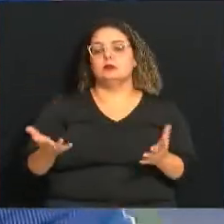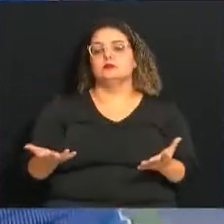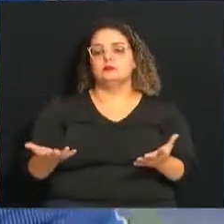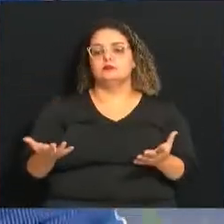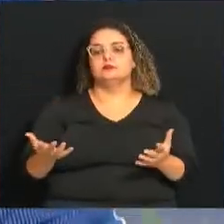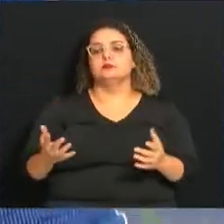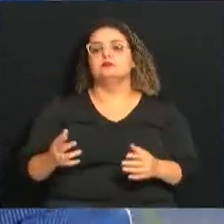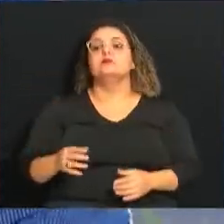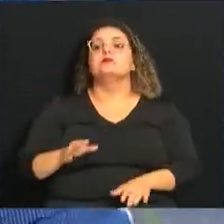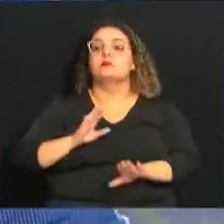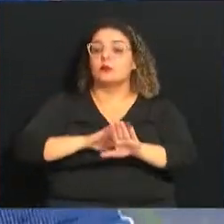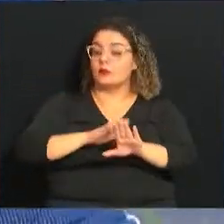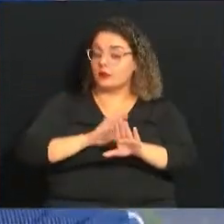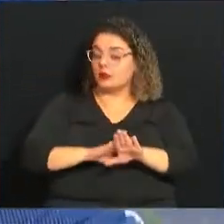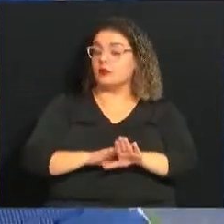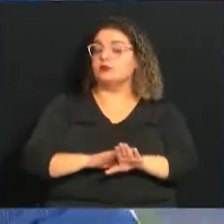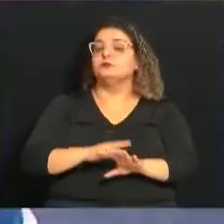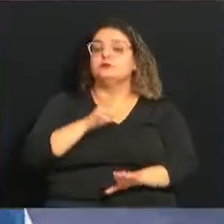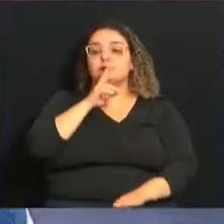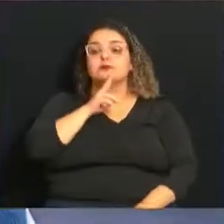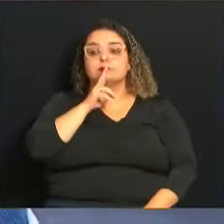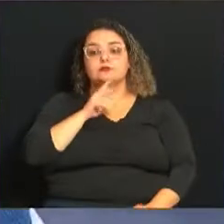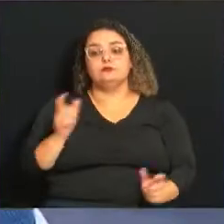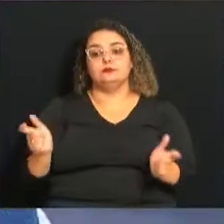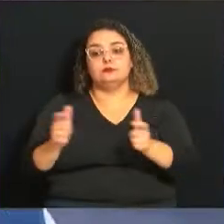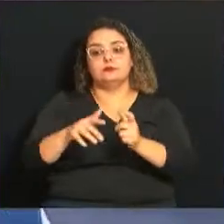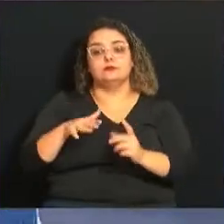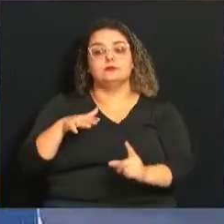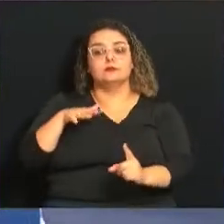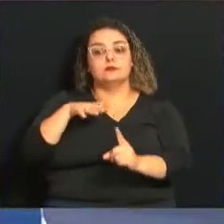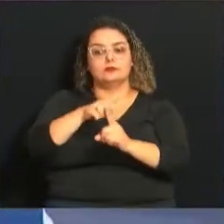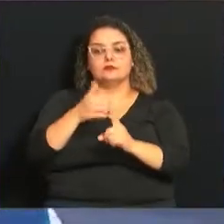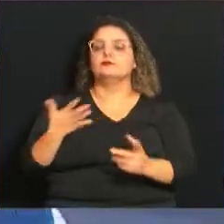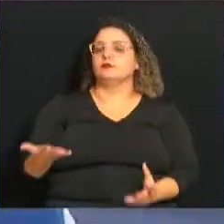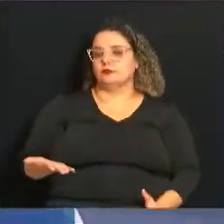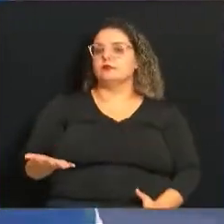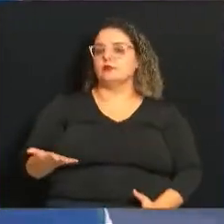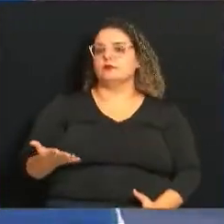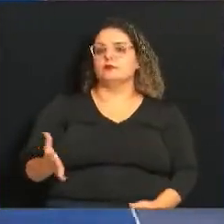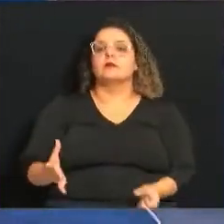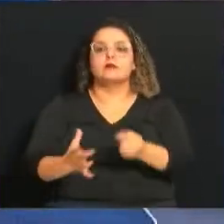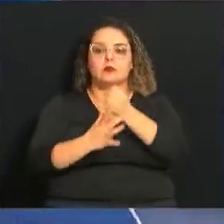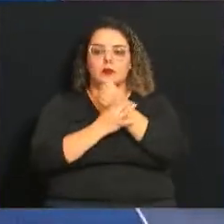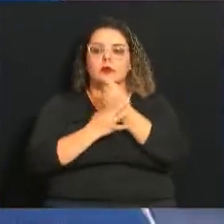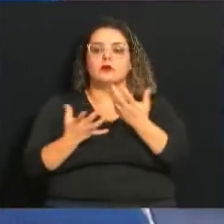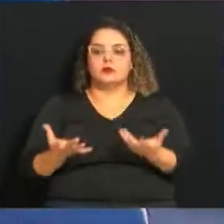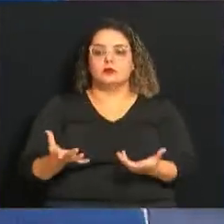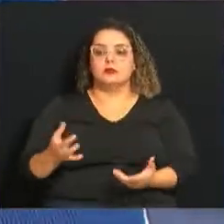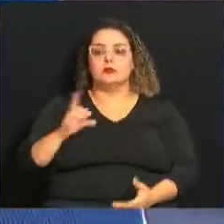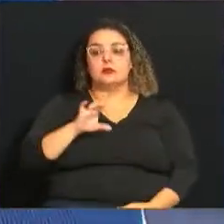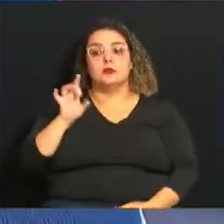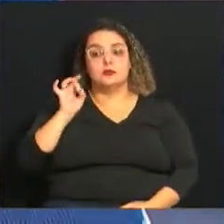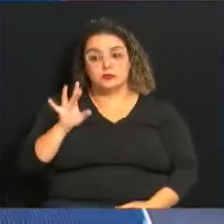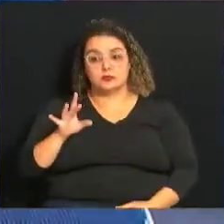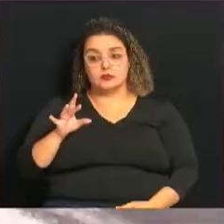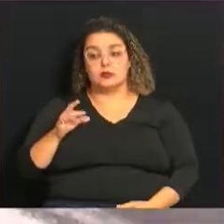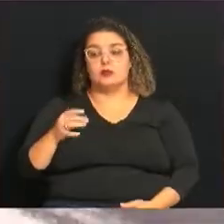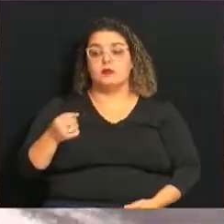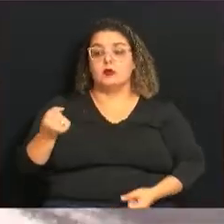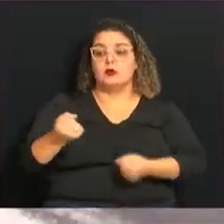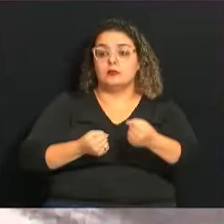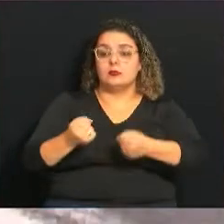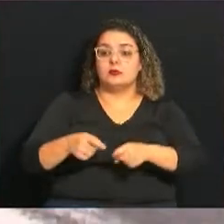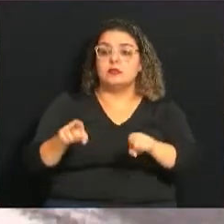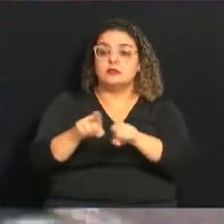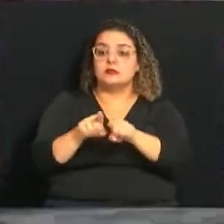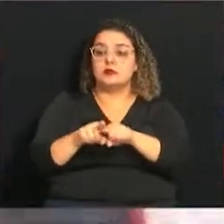deve inclusive reduzir acidentes. É uma medida que traz segurança, não só para o motorista, como para o pedestre.